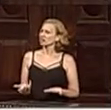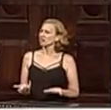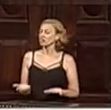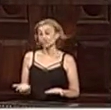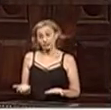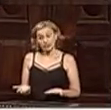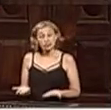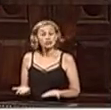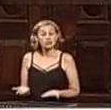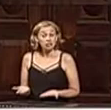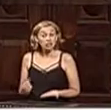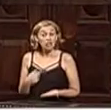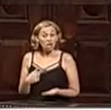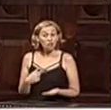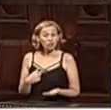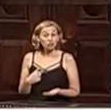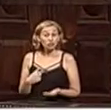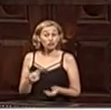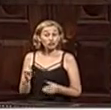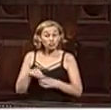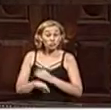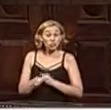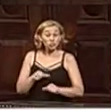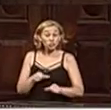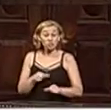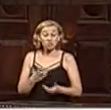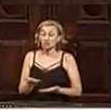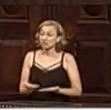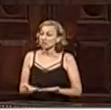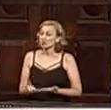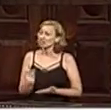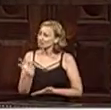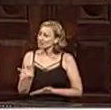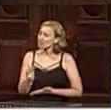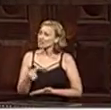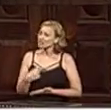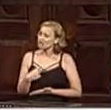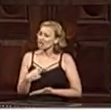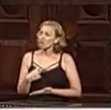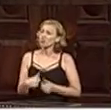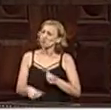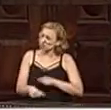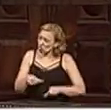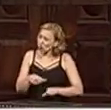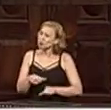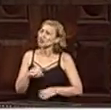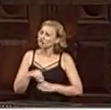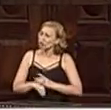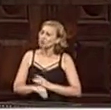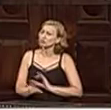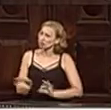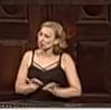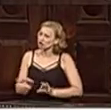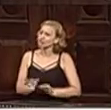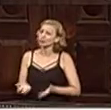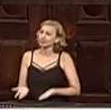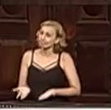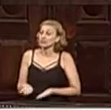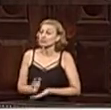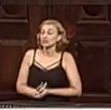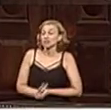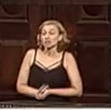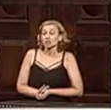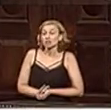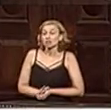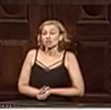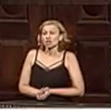Esse é o ponto que me fez, com toda certeza, votar contra esse projeto. Eu